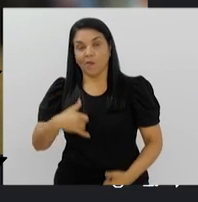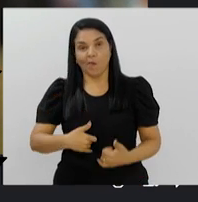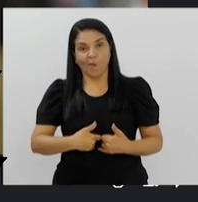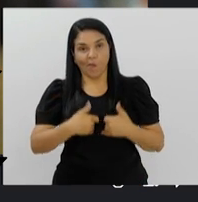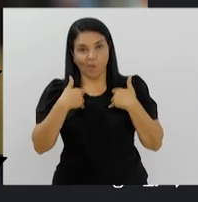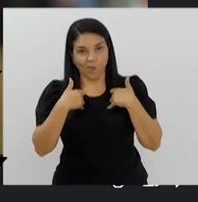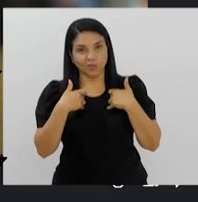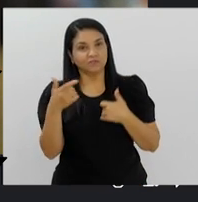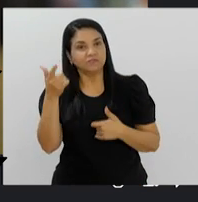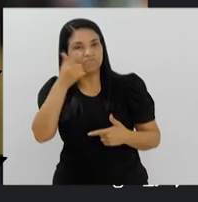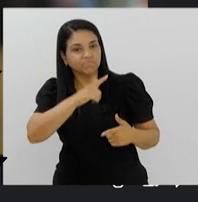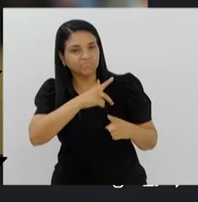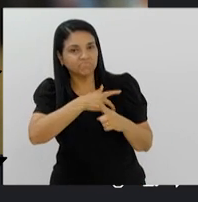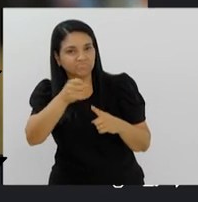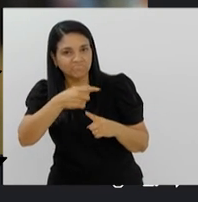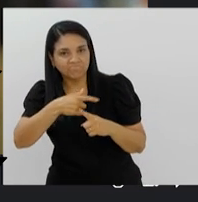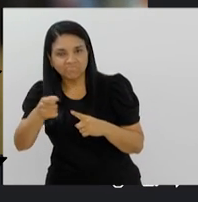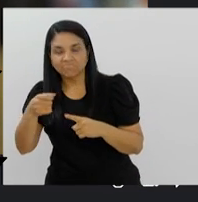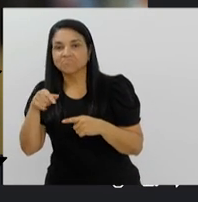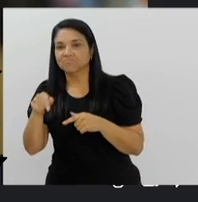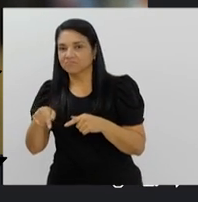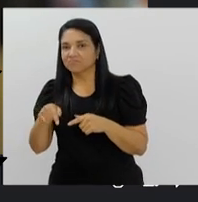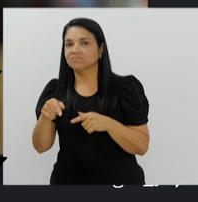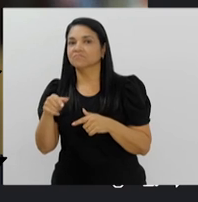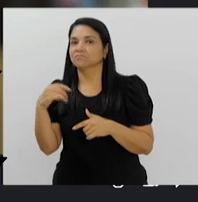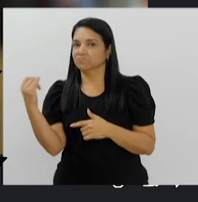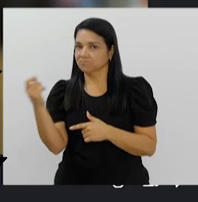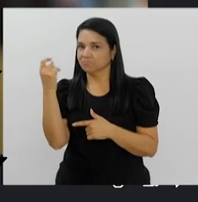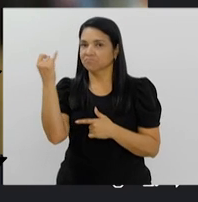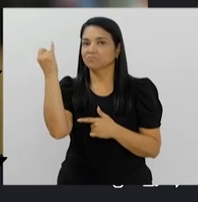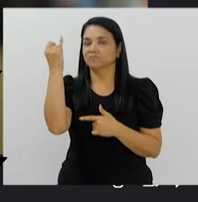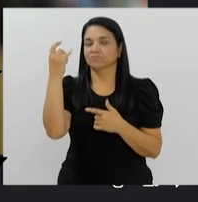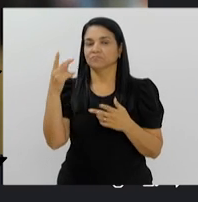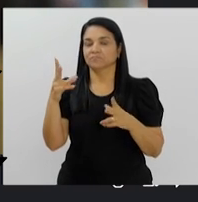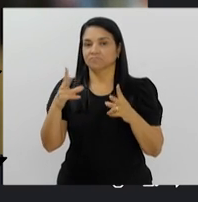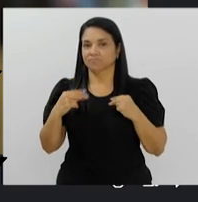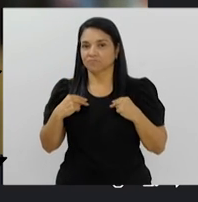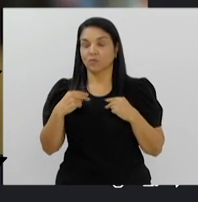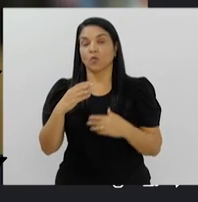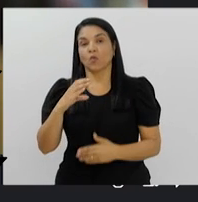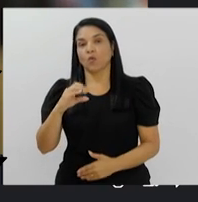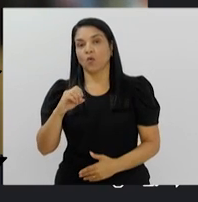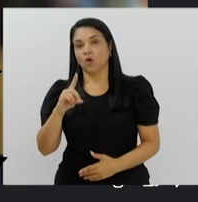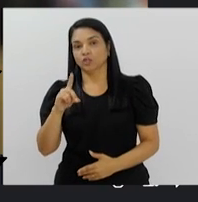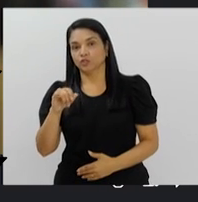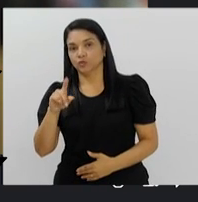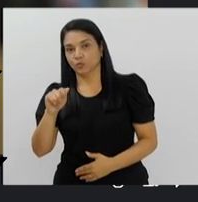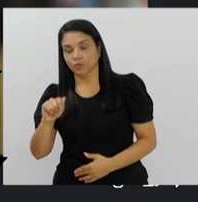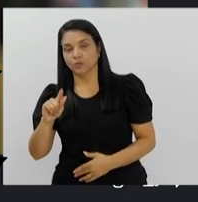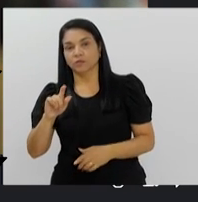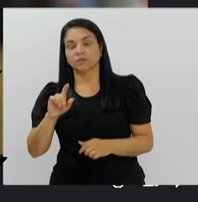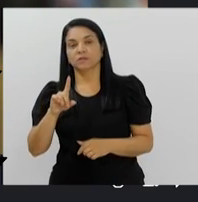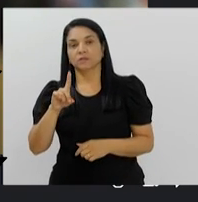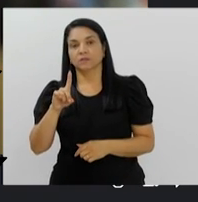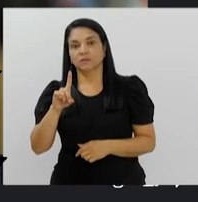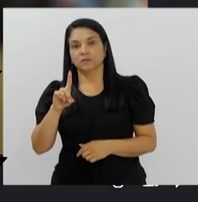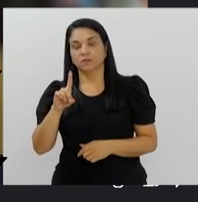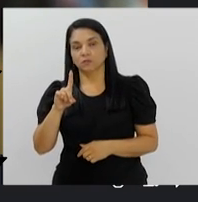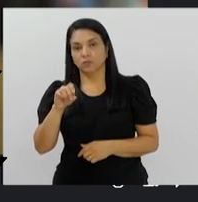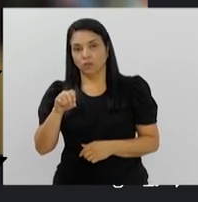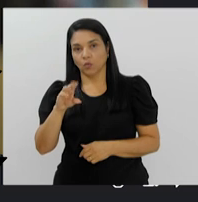de conquistas eh necessárias e relevantes como o próprio Código de Defesa do Consumidor né a lei de planos de